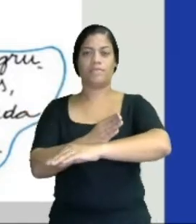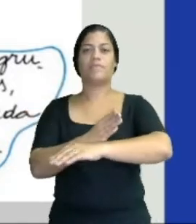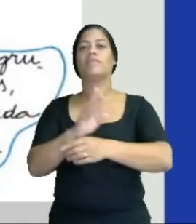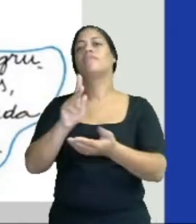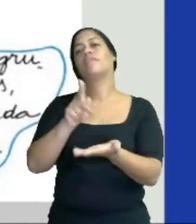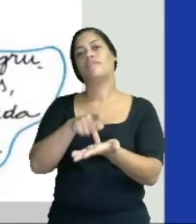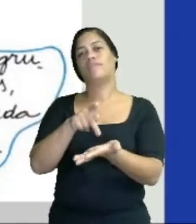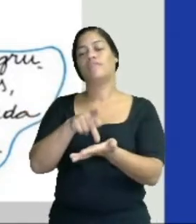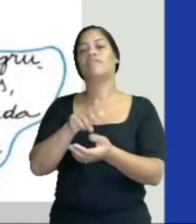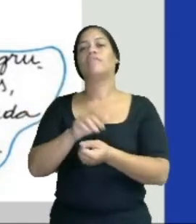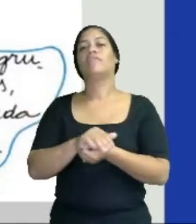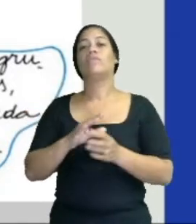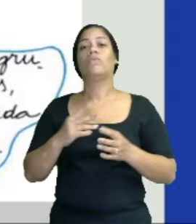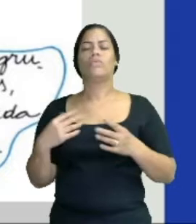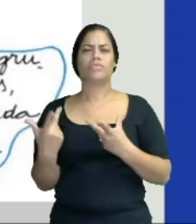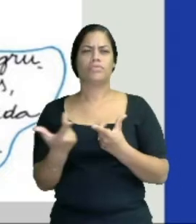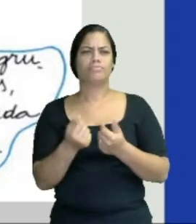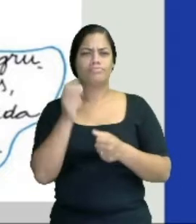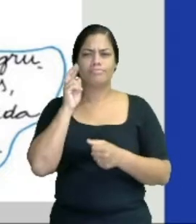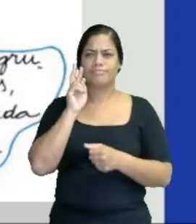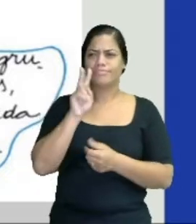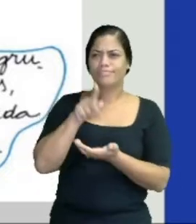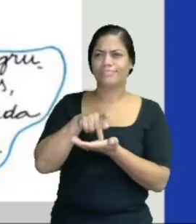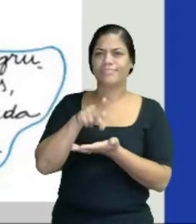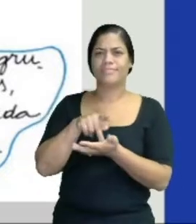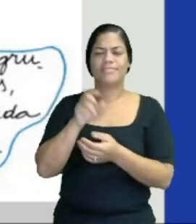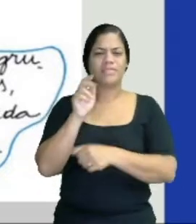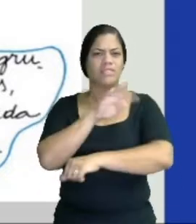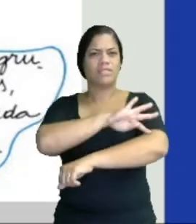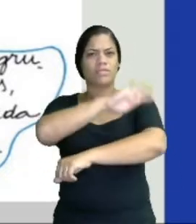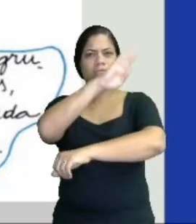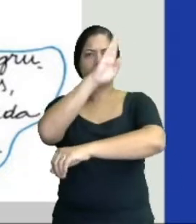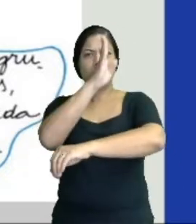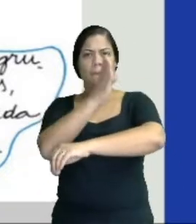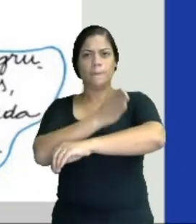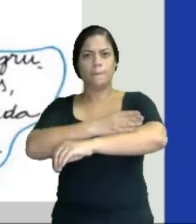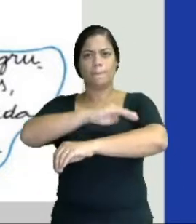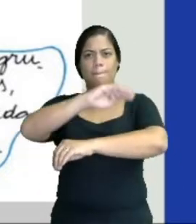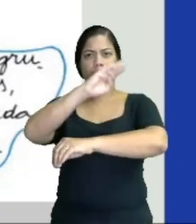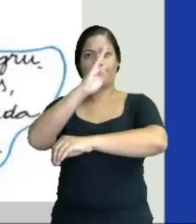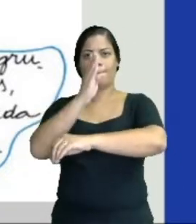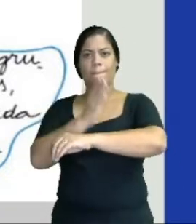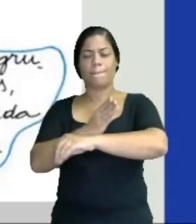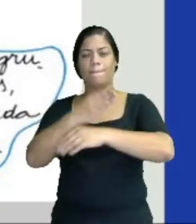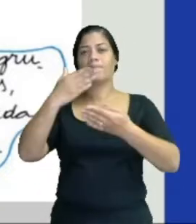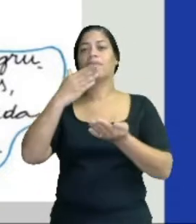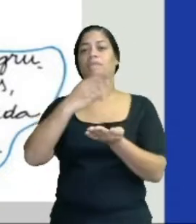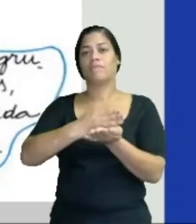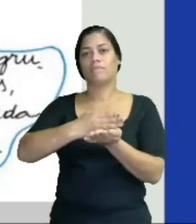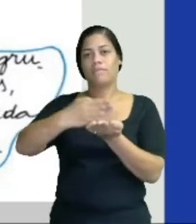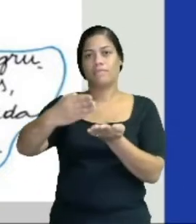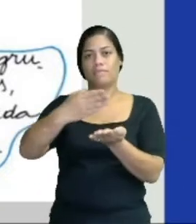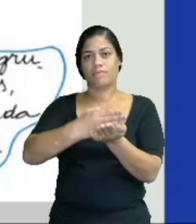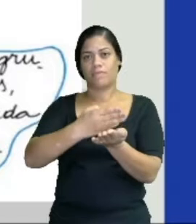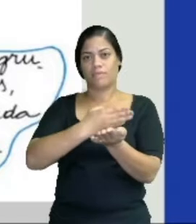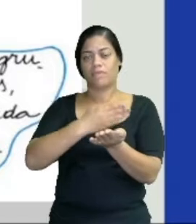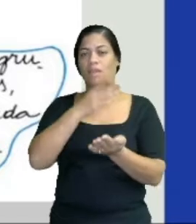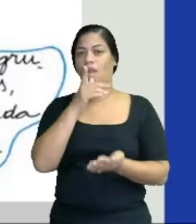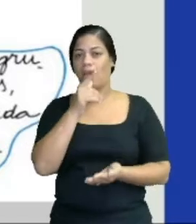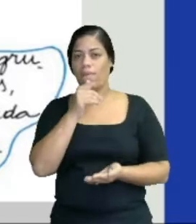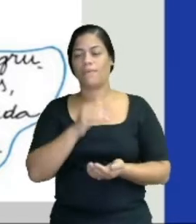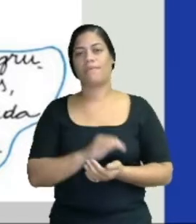na verdade, né? Onde a gente tiver elevação do relevo, ali é o que a gente chama de um divisor de água,